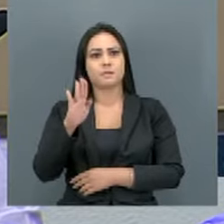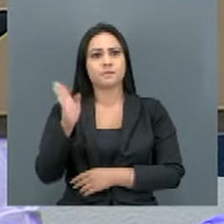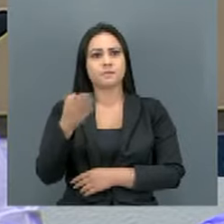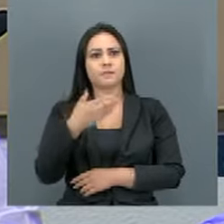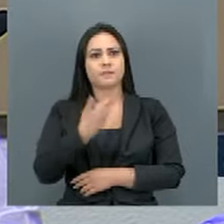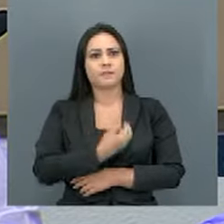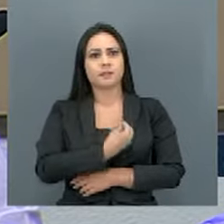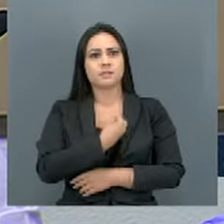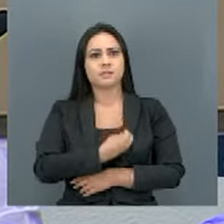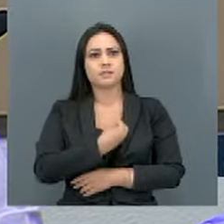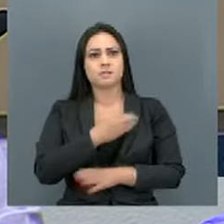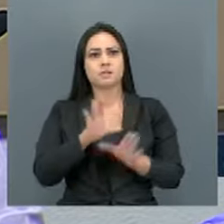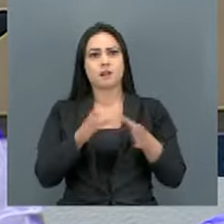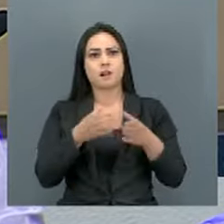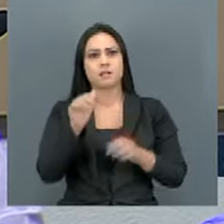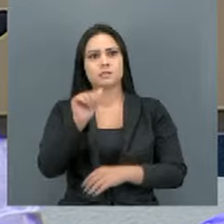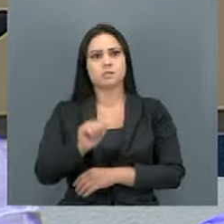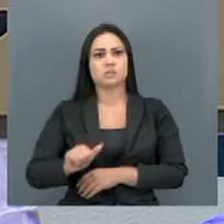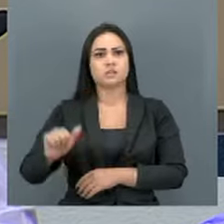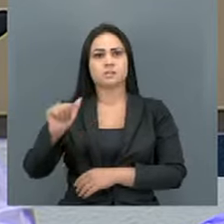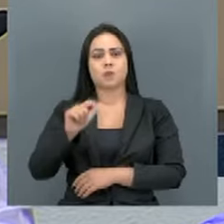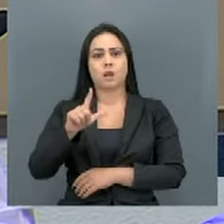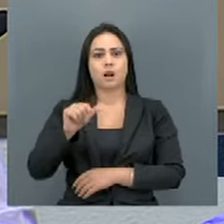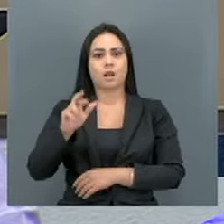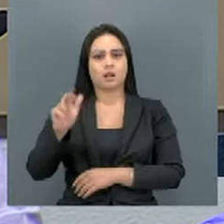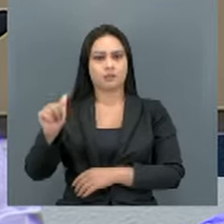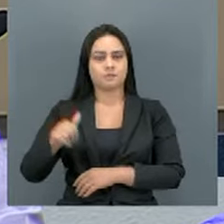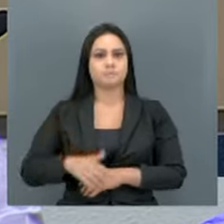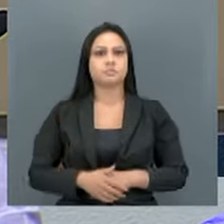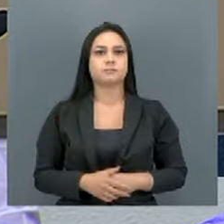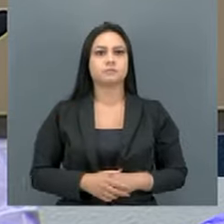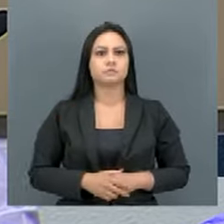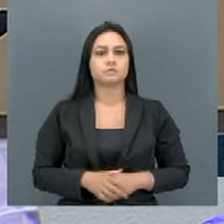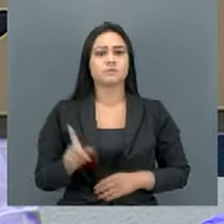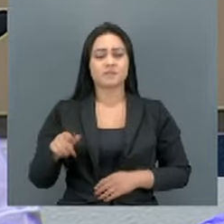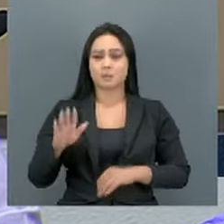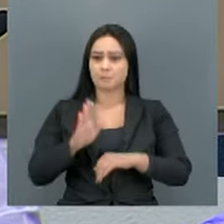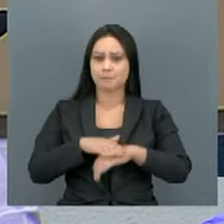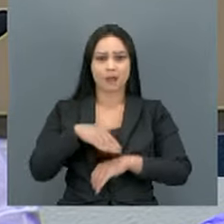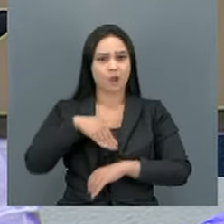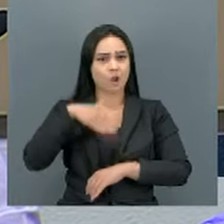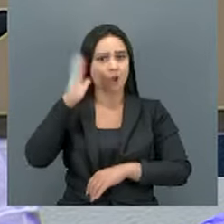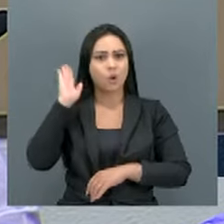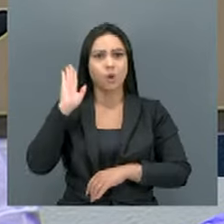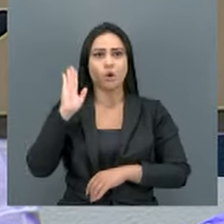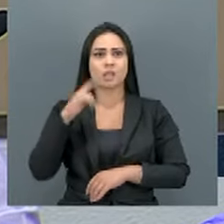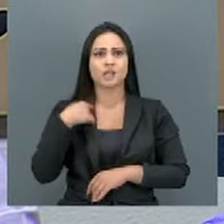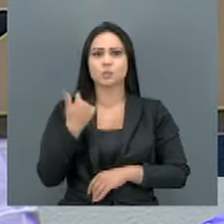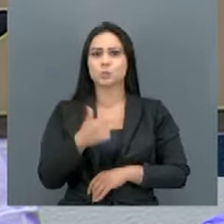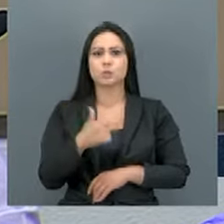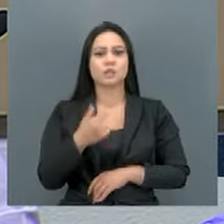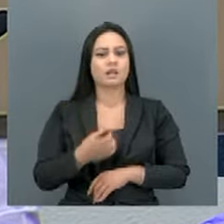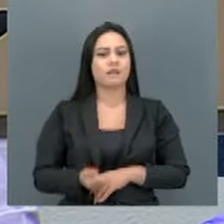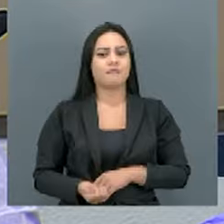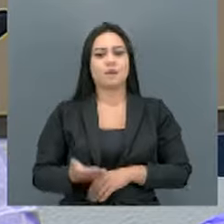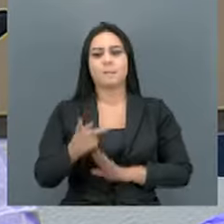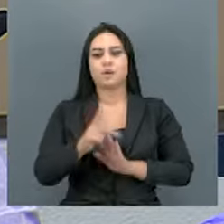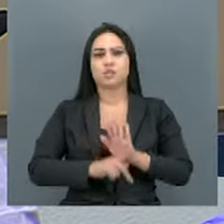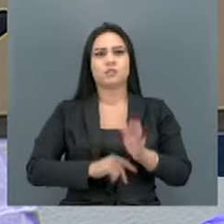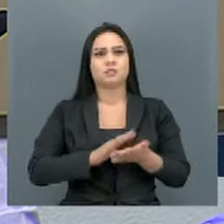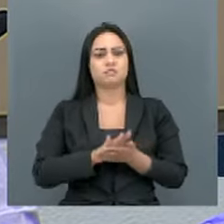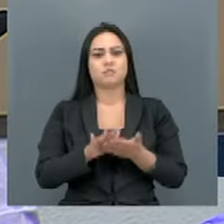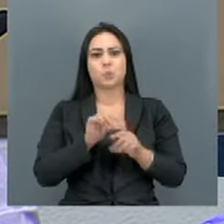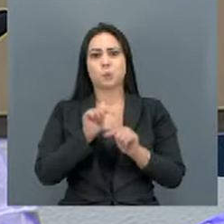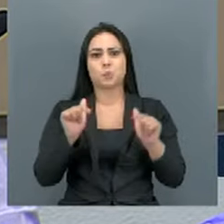Aldeias e a Associação Uara. Esses maiores que não leva a de projeto nas